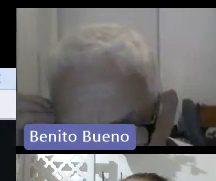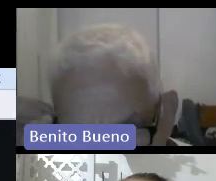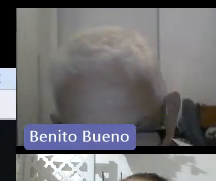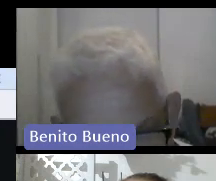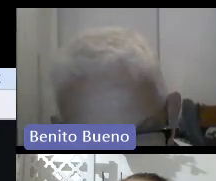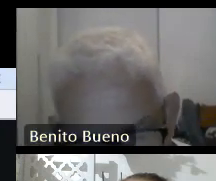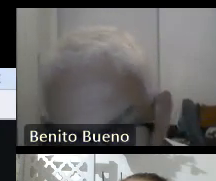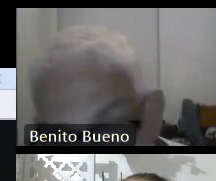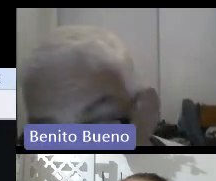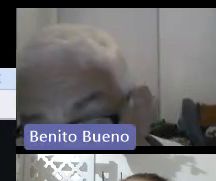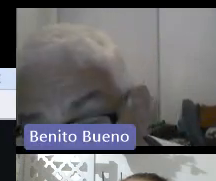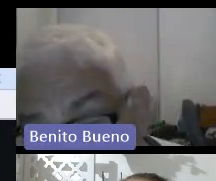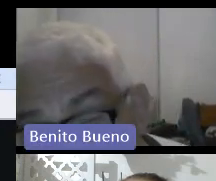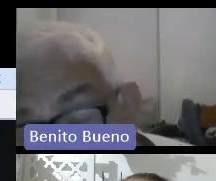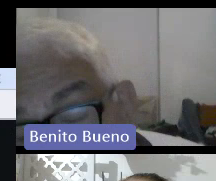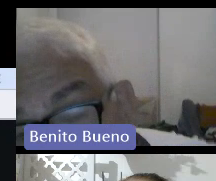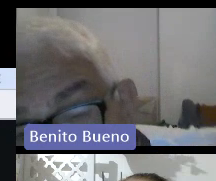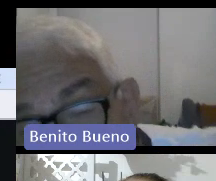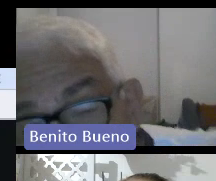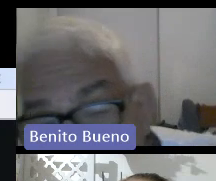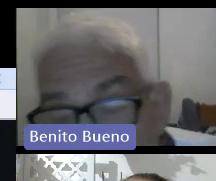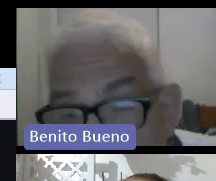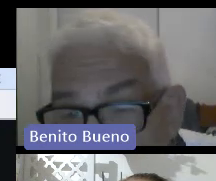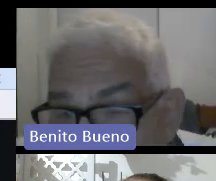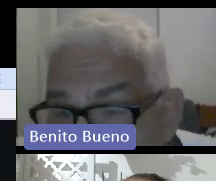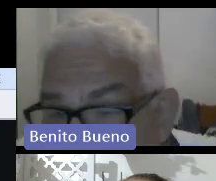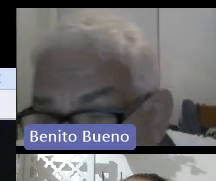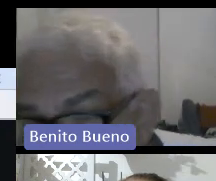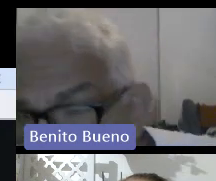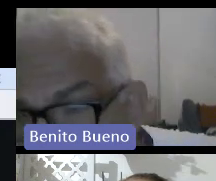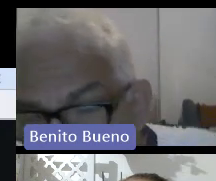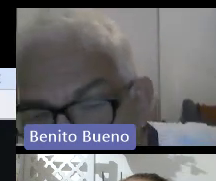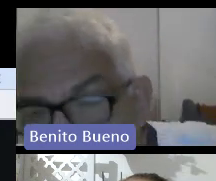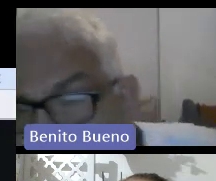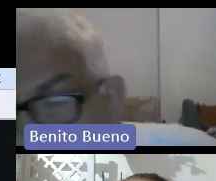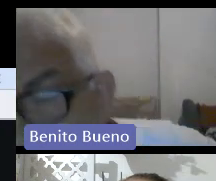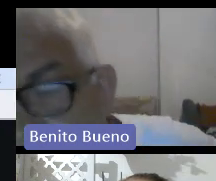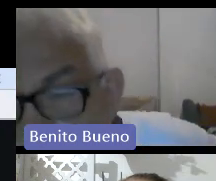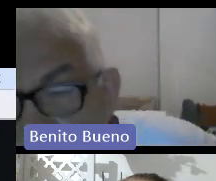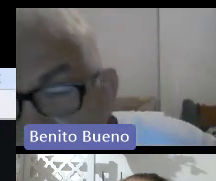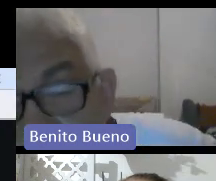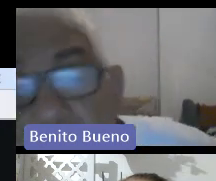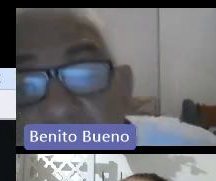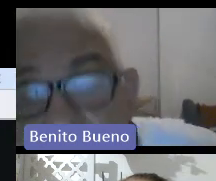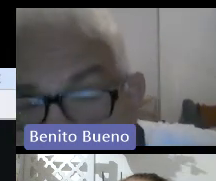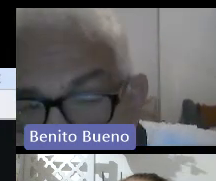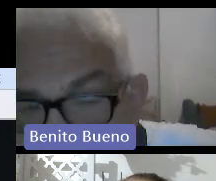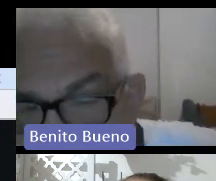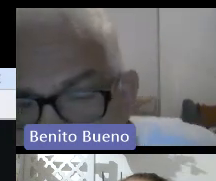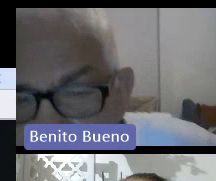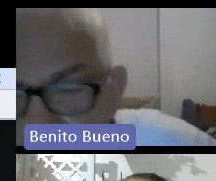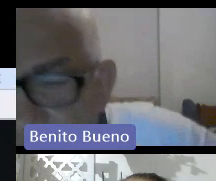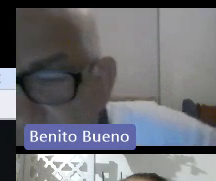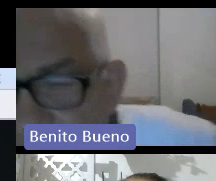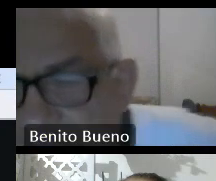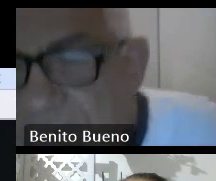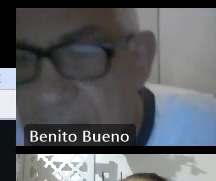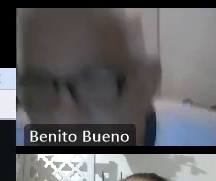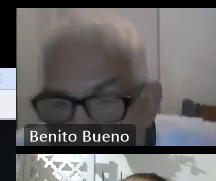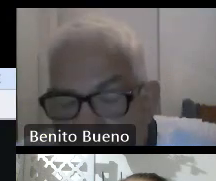na garagem, normalmente a gente usa torres de escoramento. Não são escora para esses casos aí,